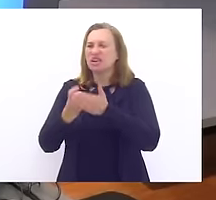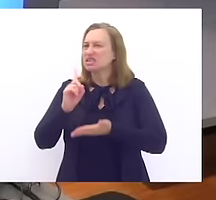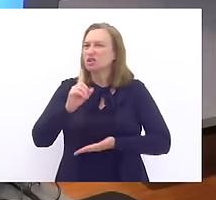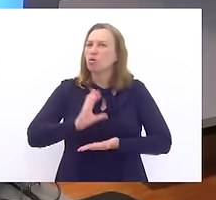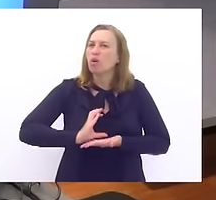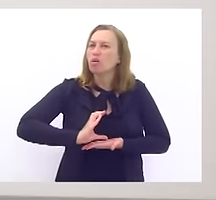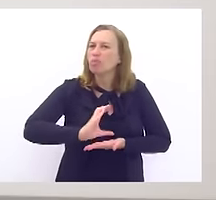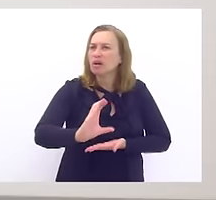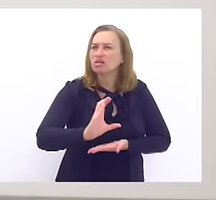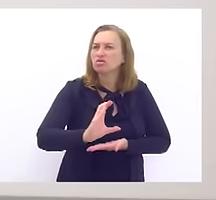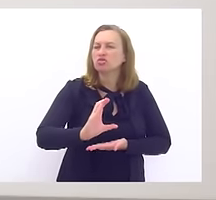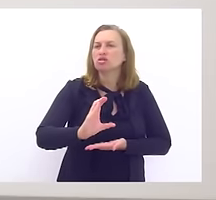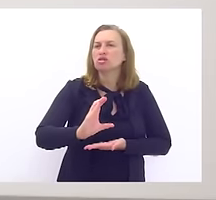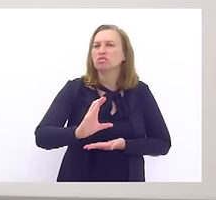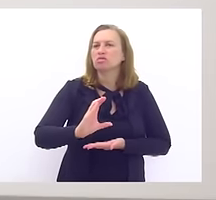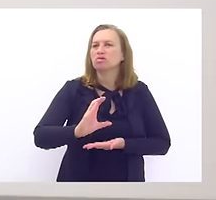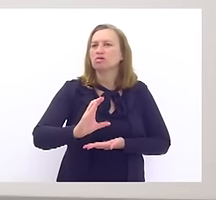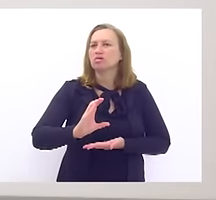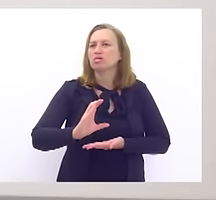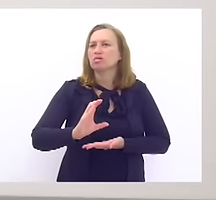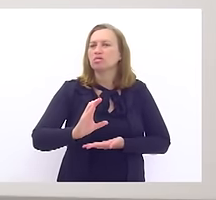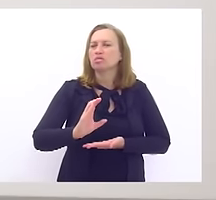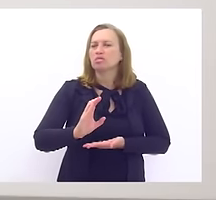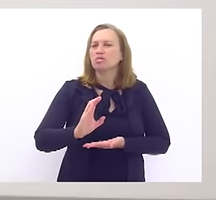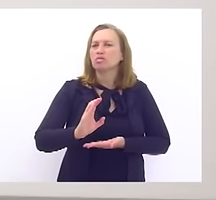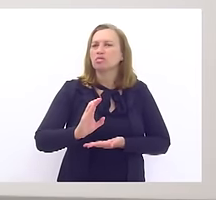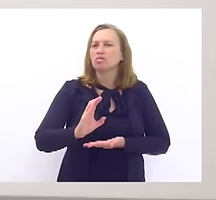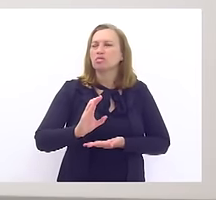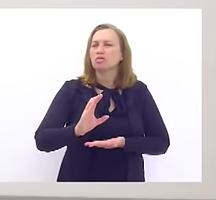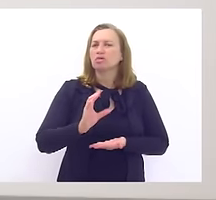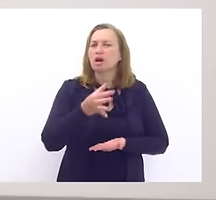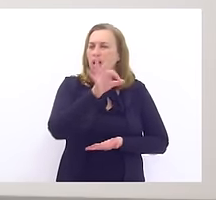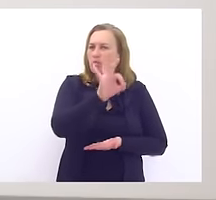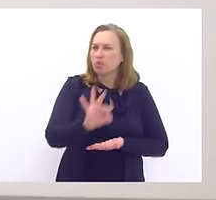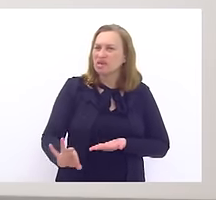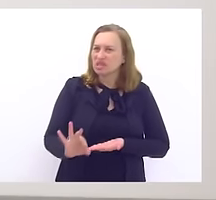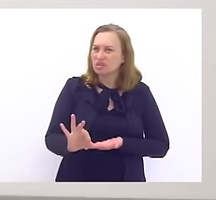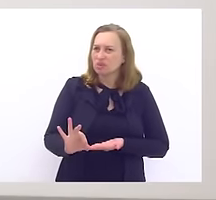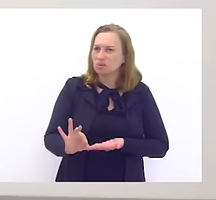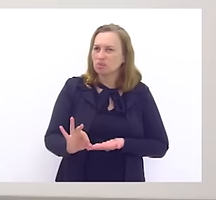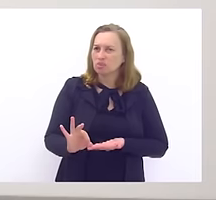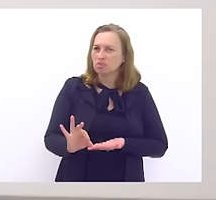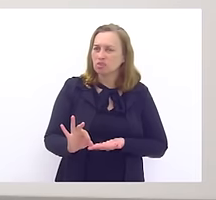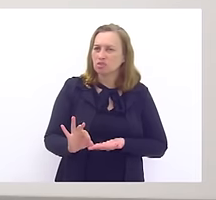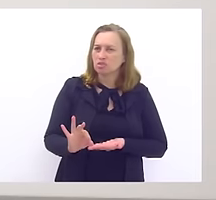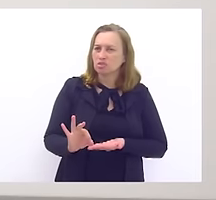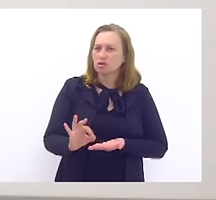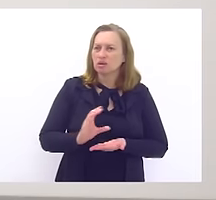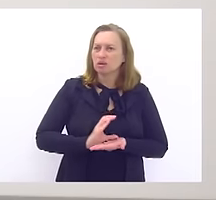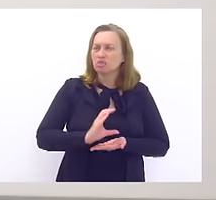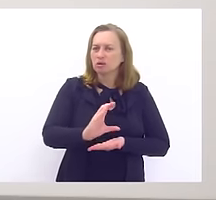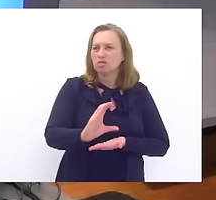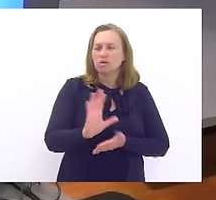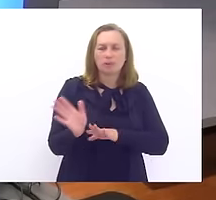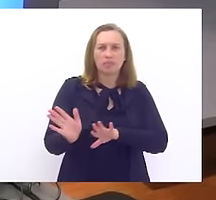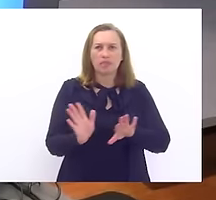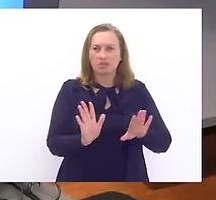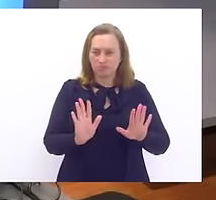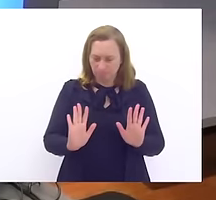mas também não sabe se ela não passa o percentual é passageiros também não fica assim